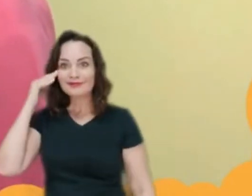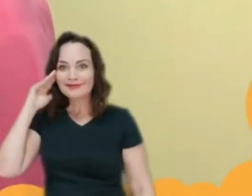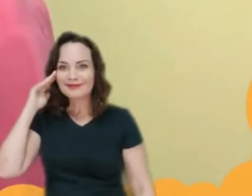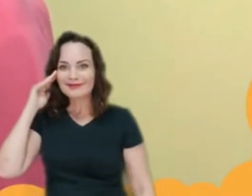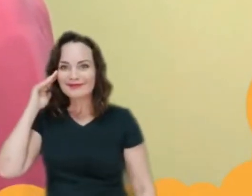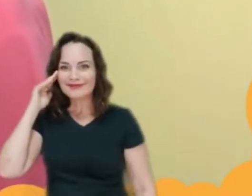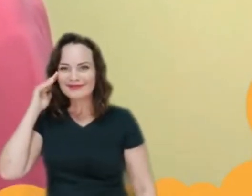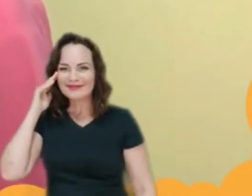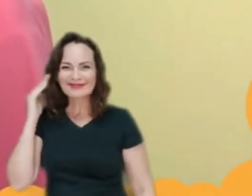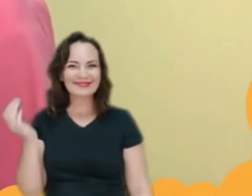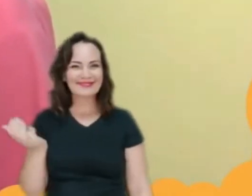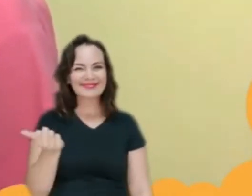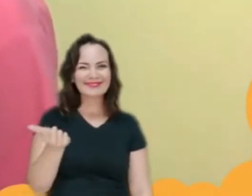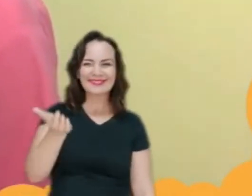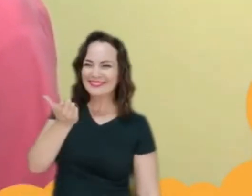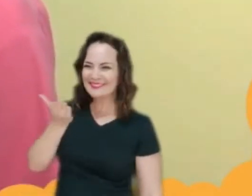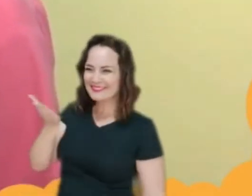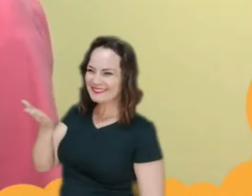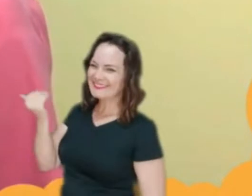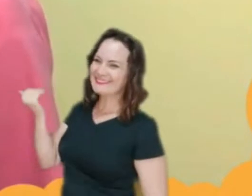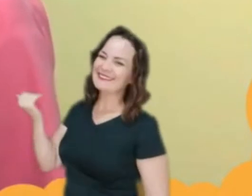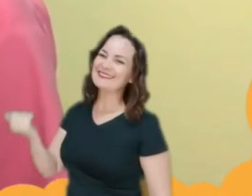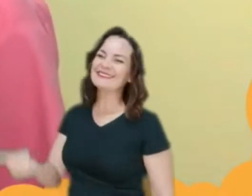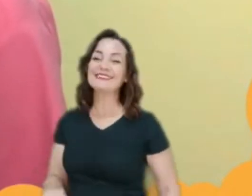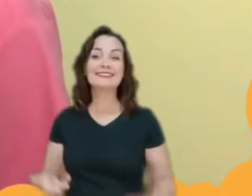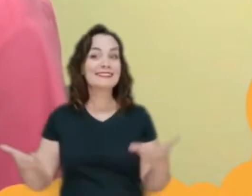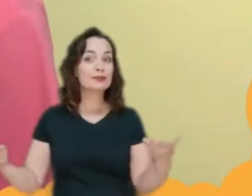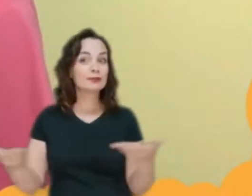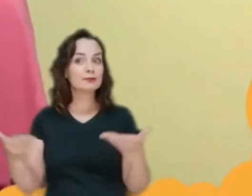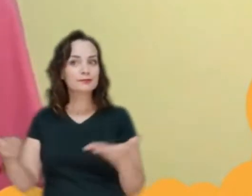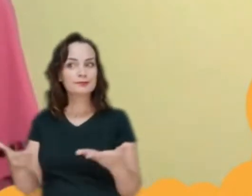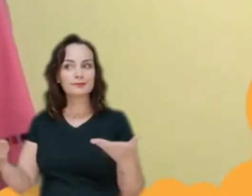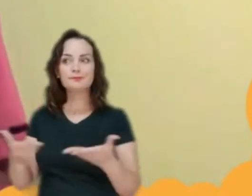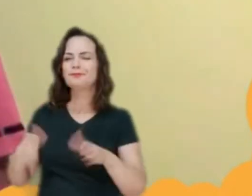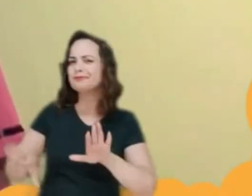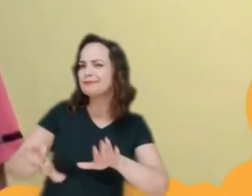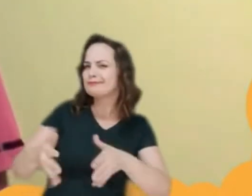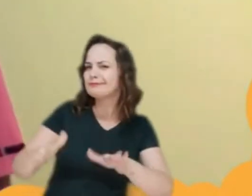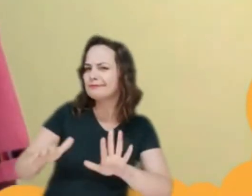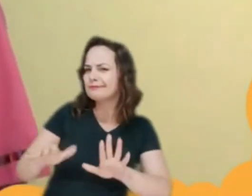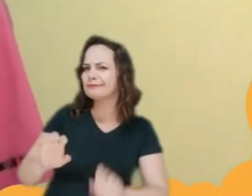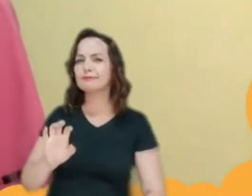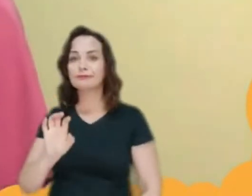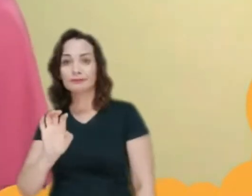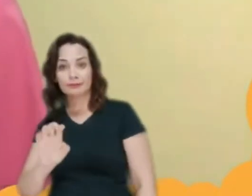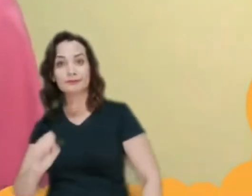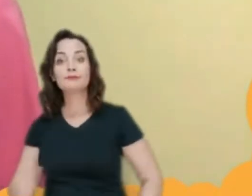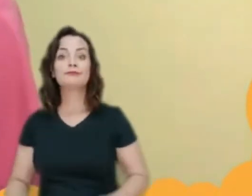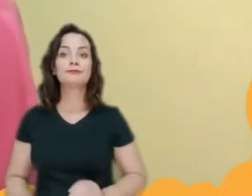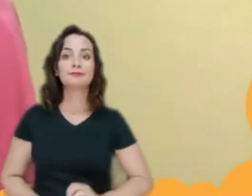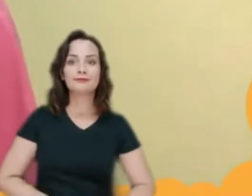medo? Bora lá, se livrar desse medo agora. É assim, mais ou menos assim.